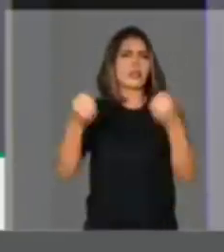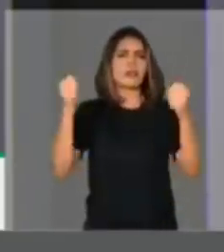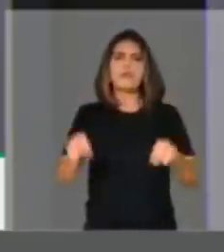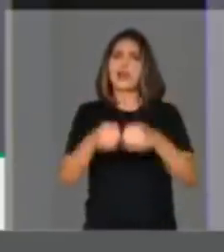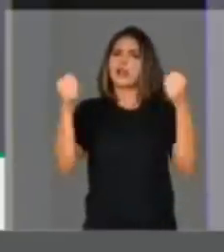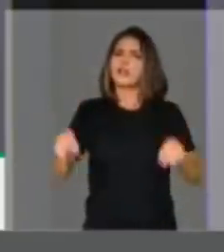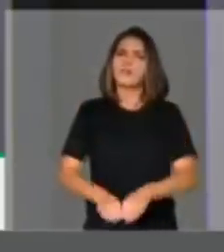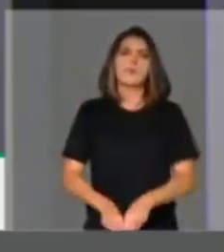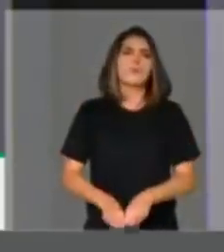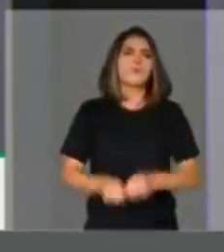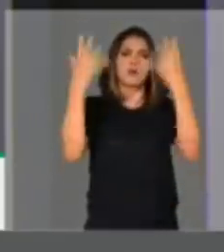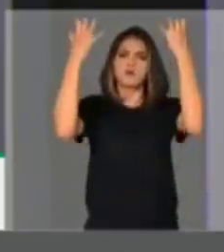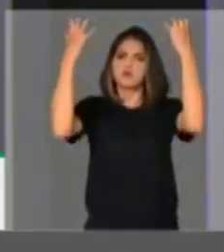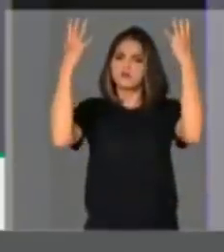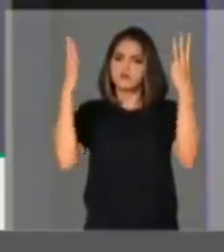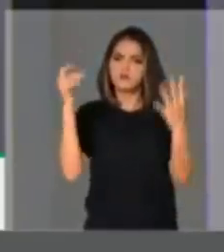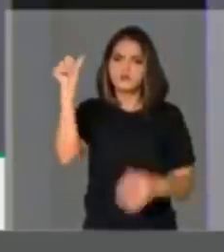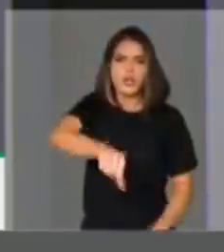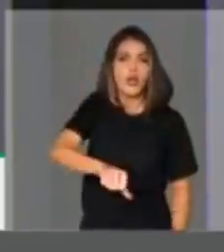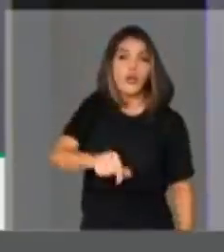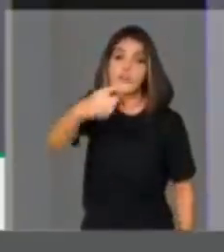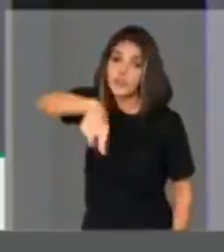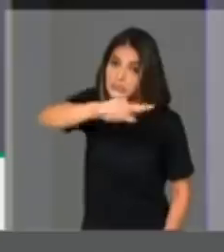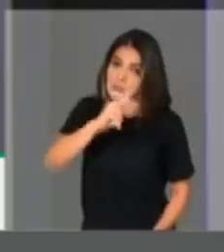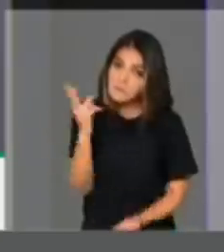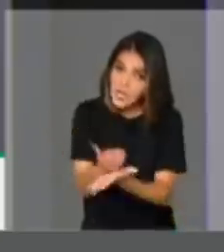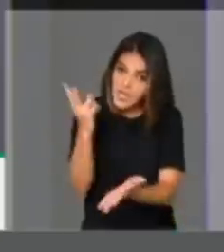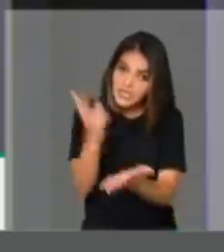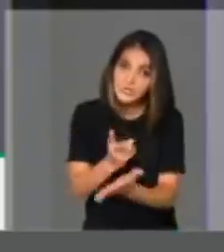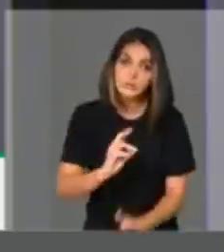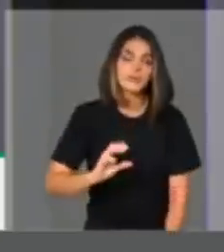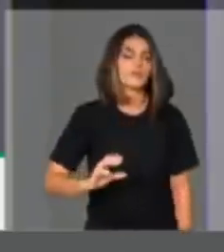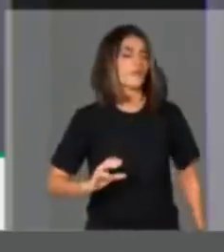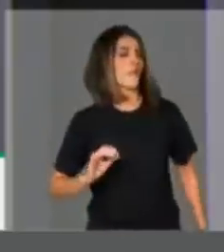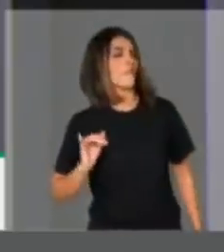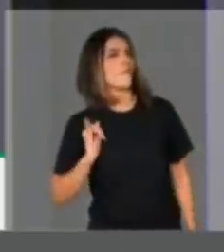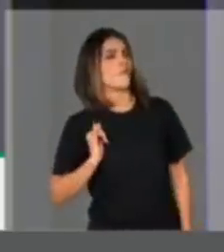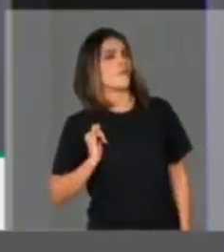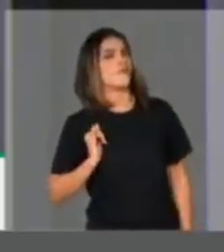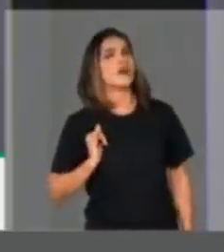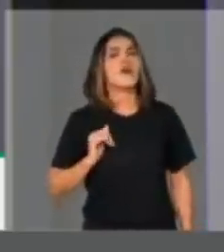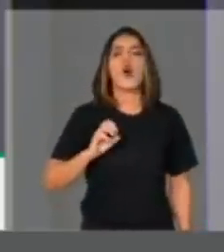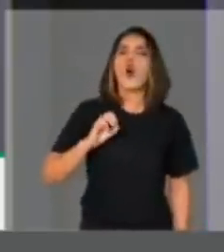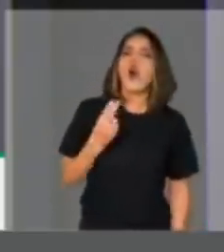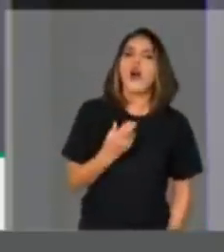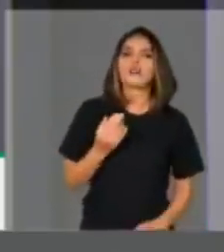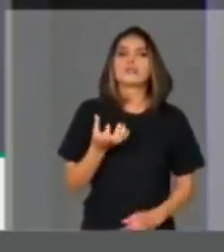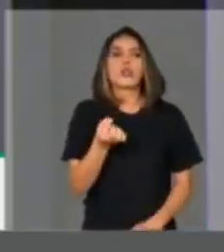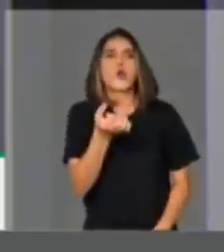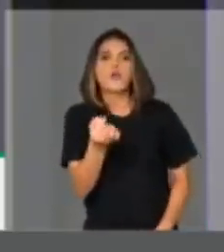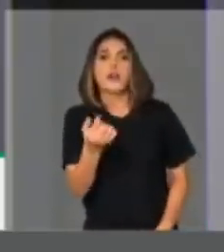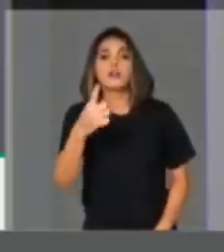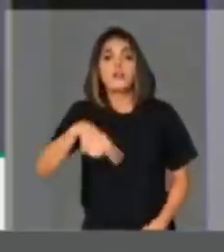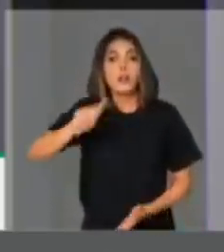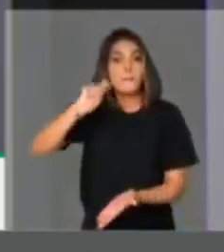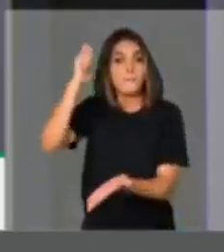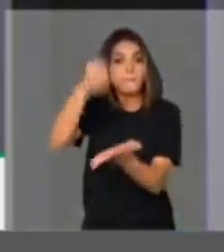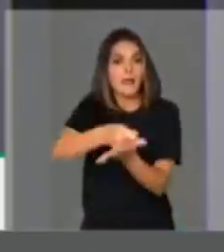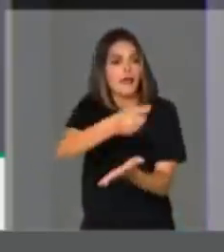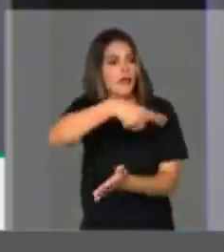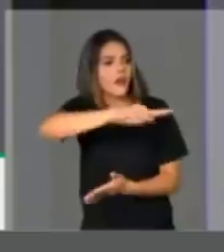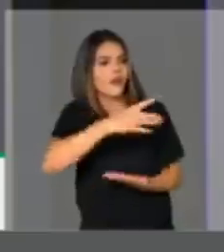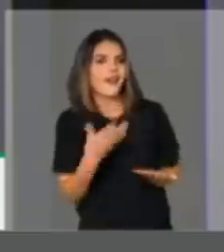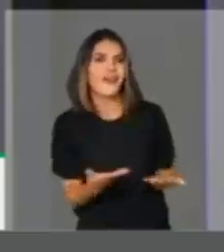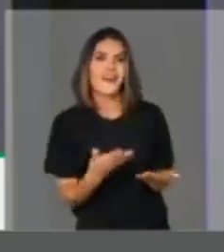piorando. E enquanto os senhores continuarem na inércia, vão continuar pagando para palhaço